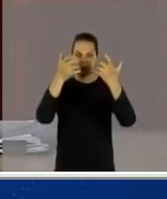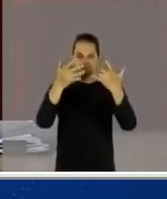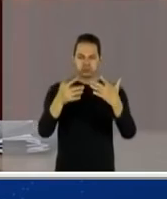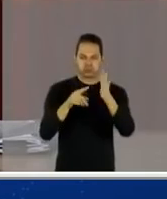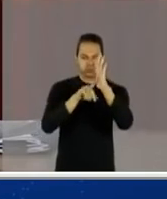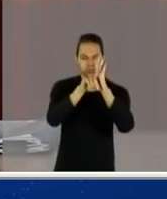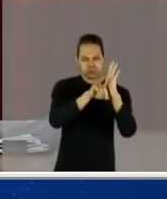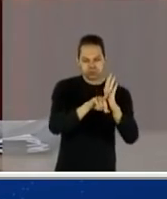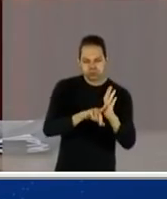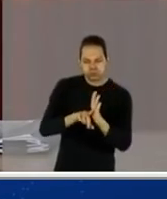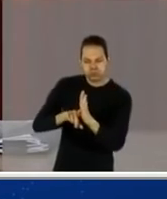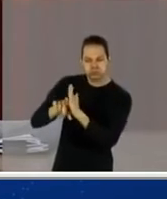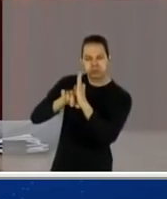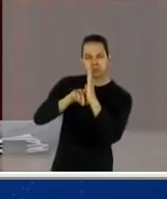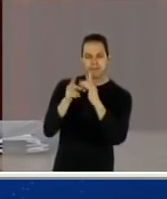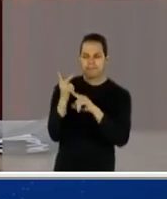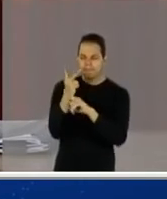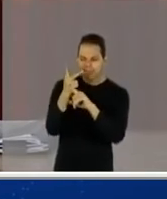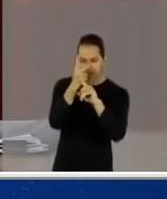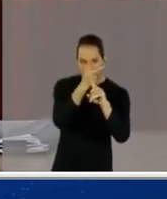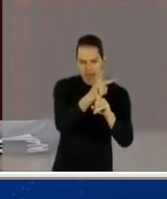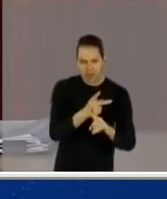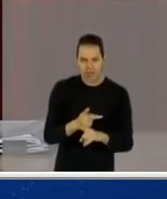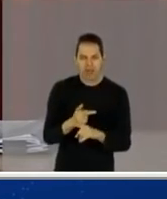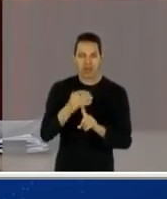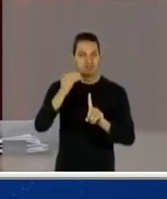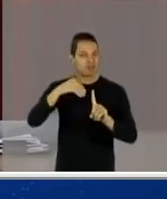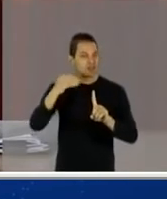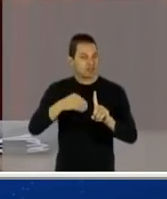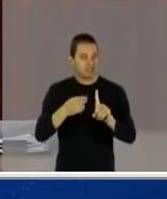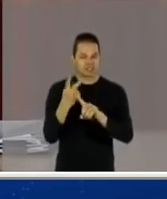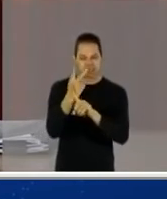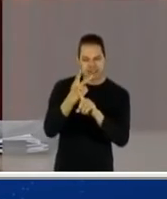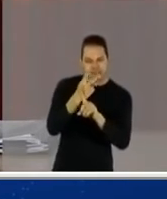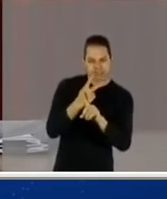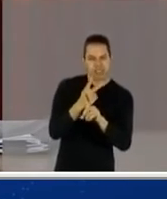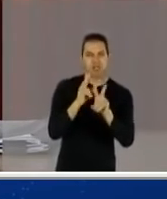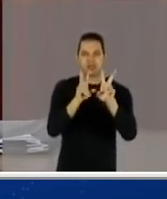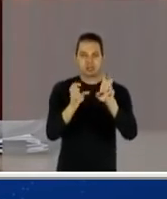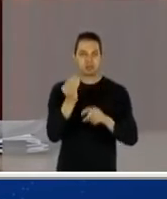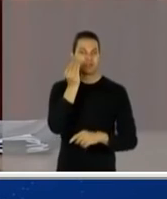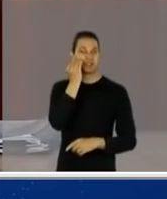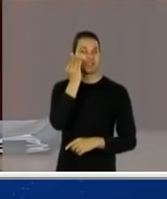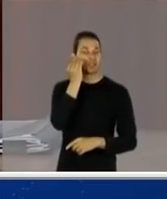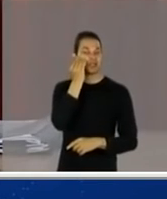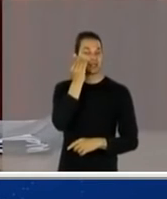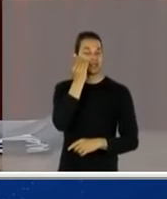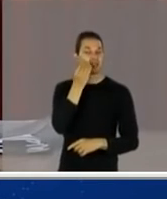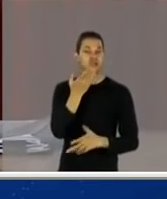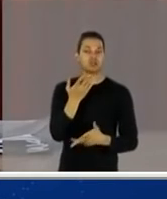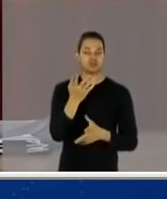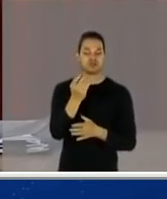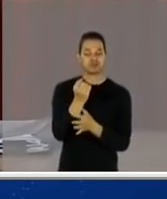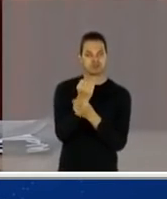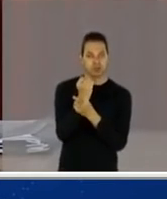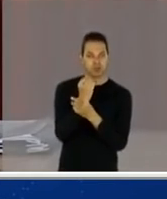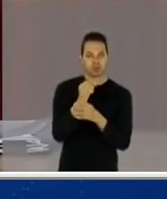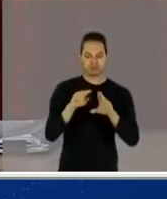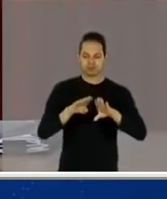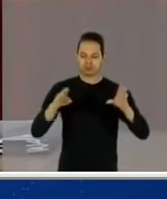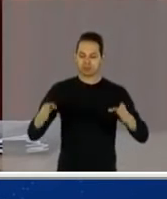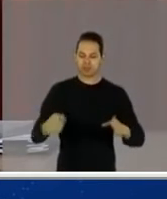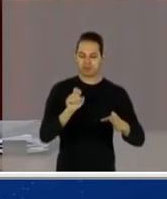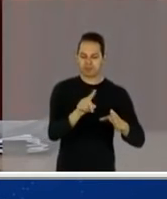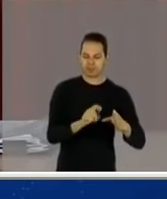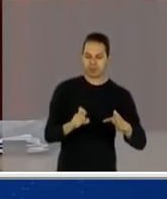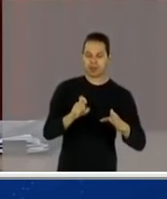Constituição com inúmeras decisões deles como nós falamos aqui com frequência as má se envolvendo por exemplo Daniel Silveira lá dos Santos